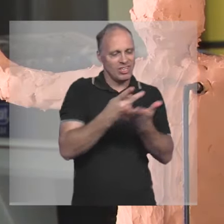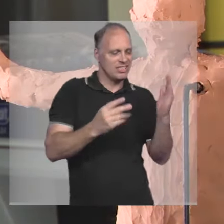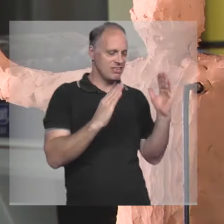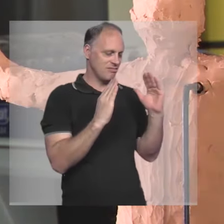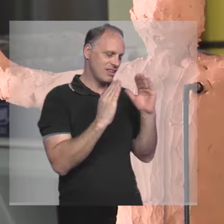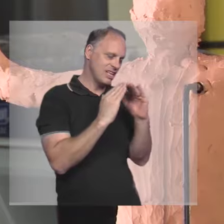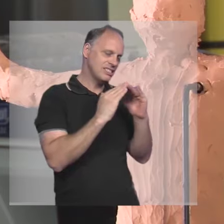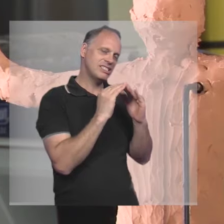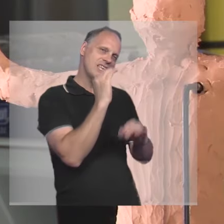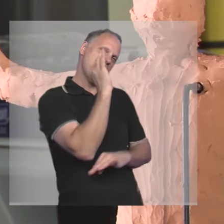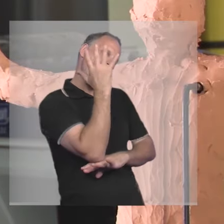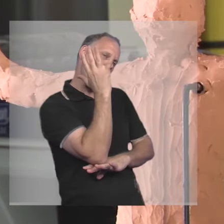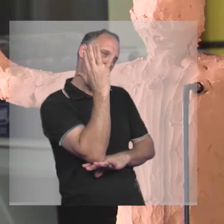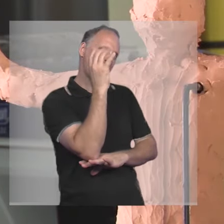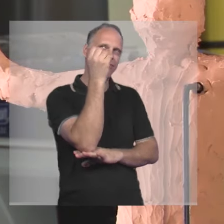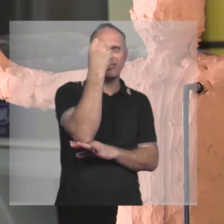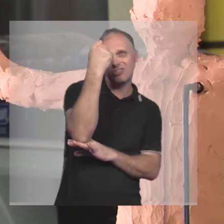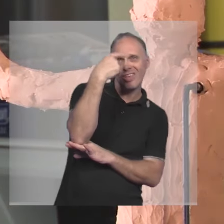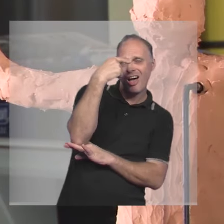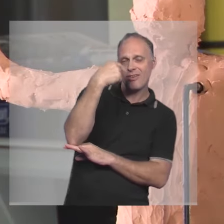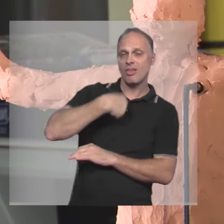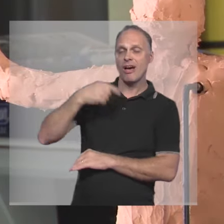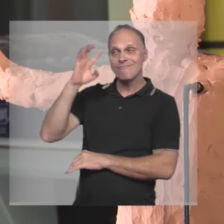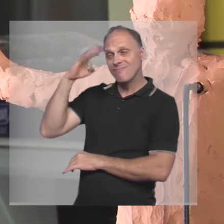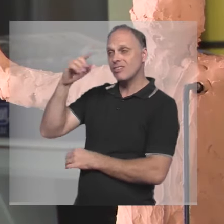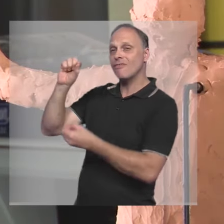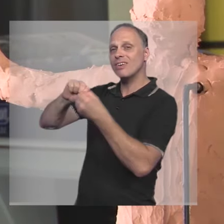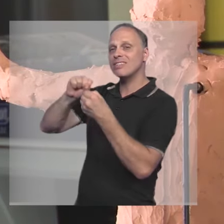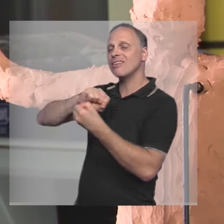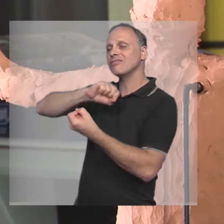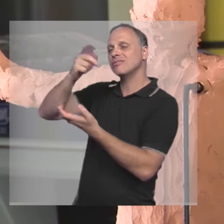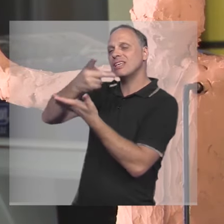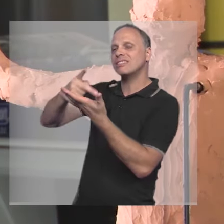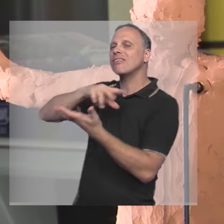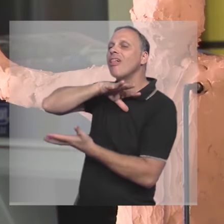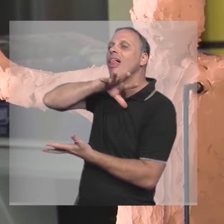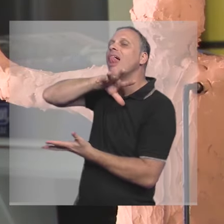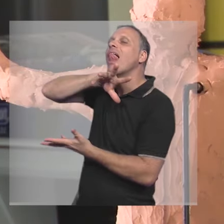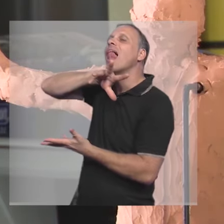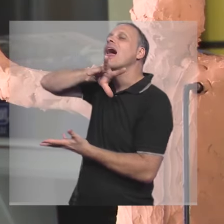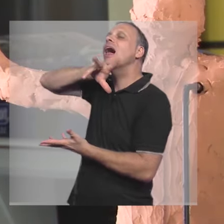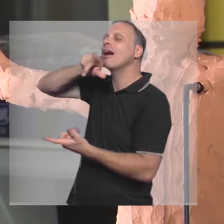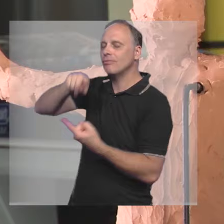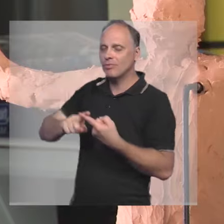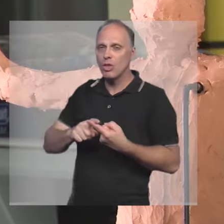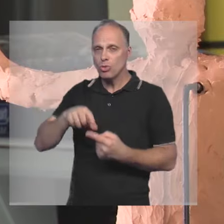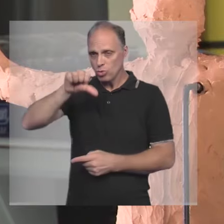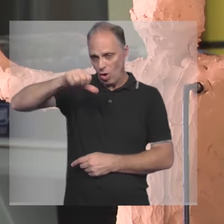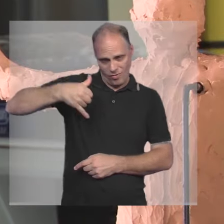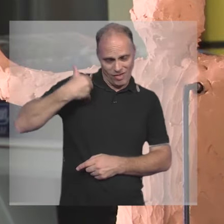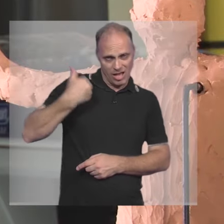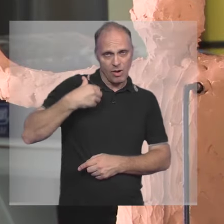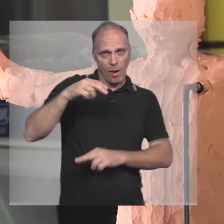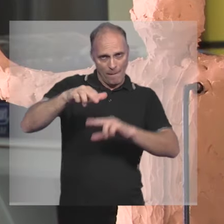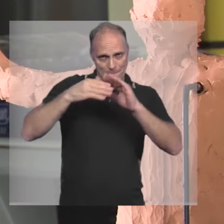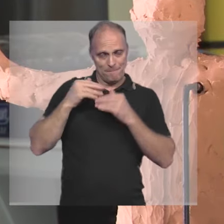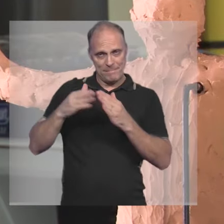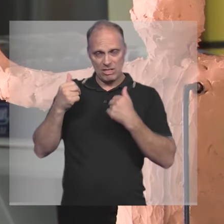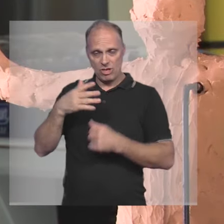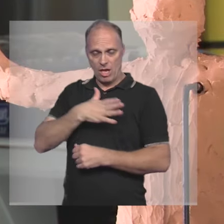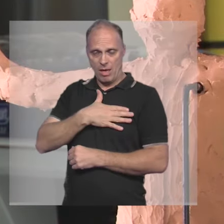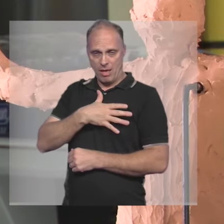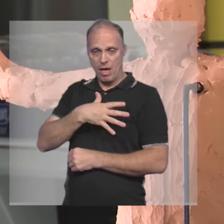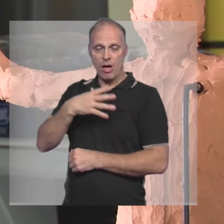tudo desenhando casinha, coqueirinho, solzinho sorridente, eu resolvi que ia desenhar um leão. Com 9 anos, eu pedi pro meu irmão sentar do meu